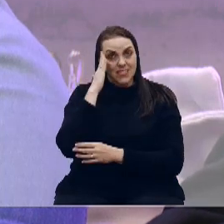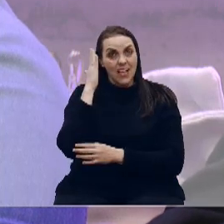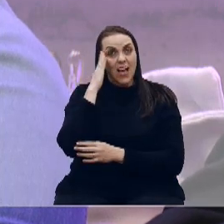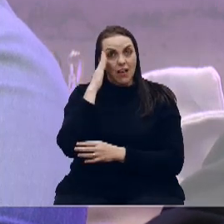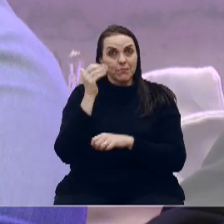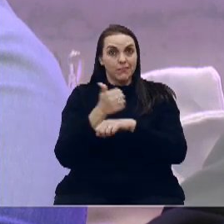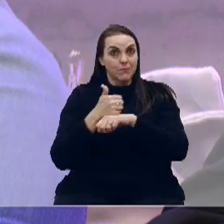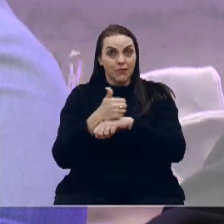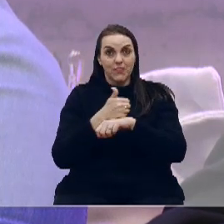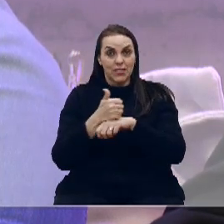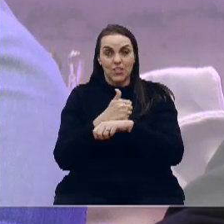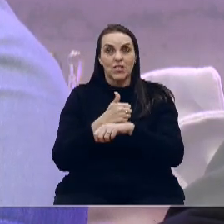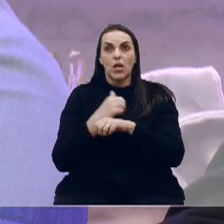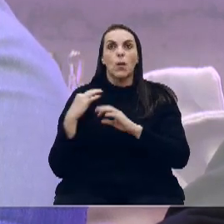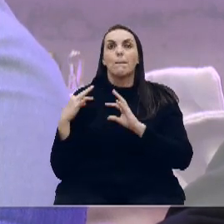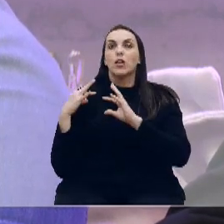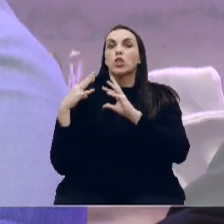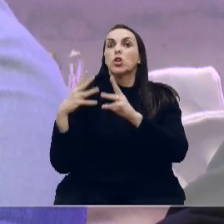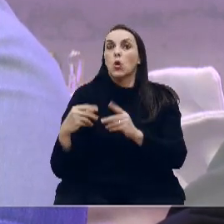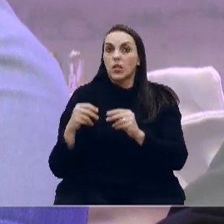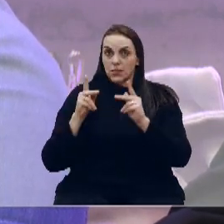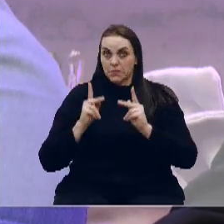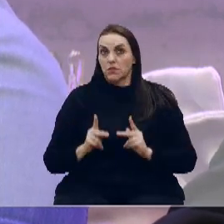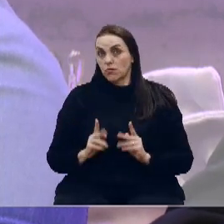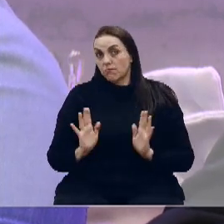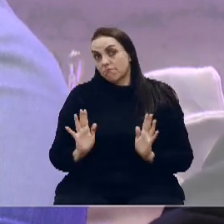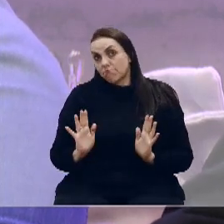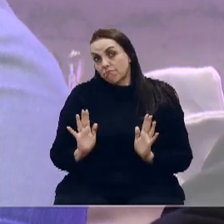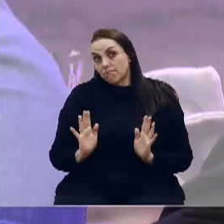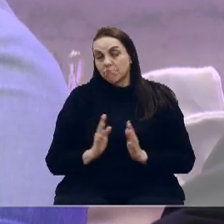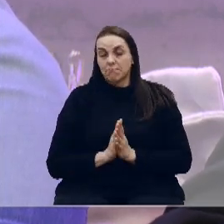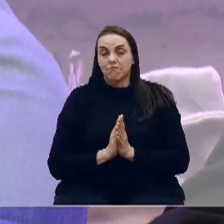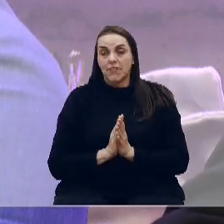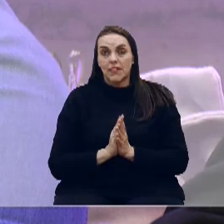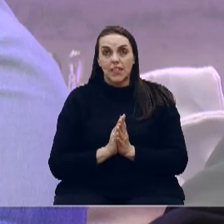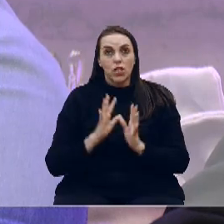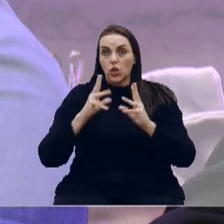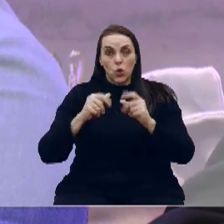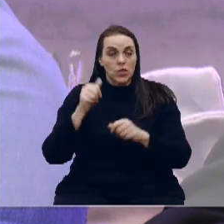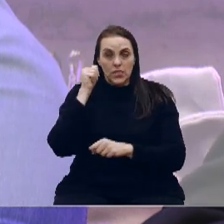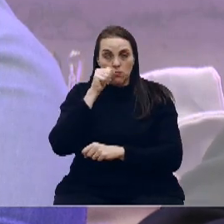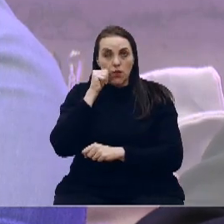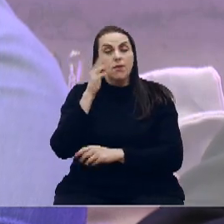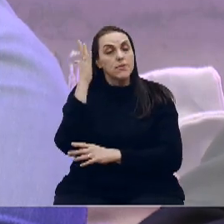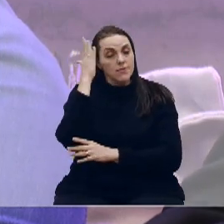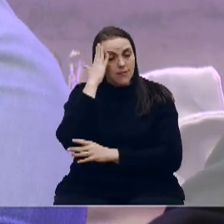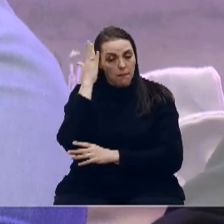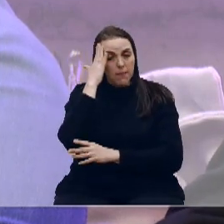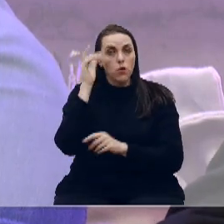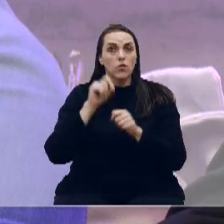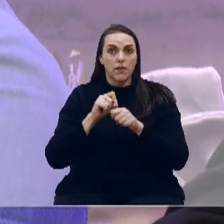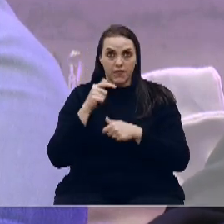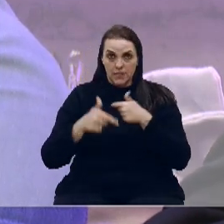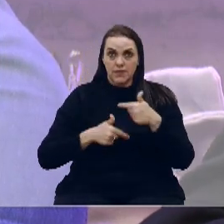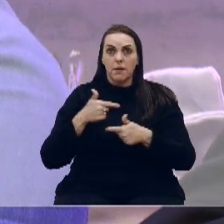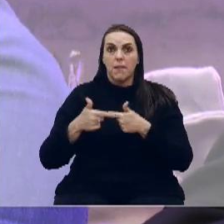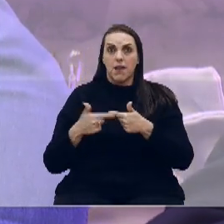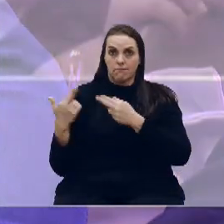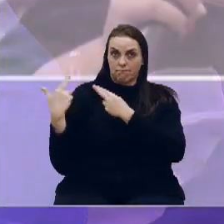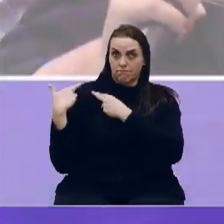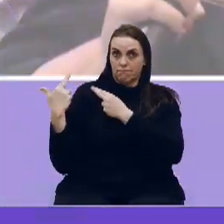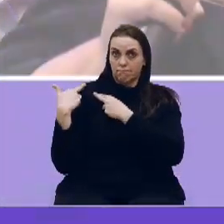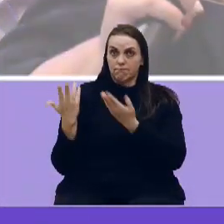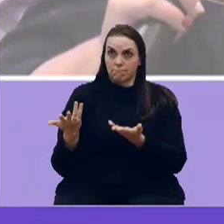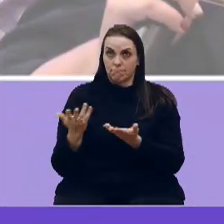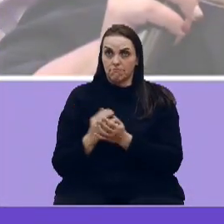profissões não é para todas também, né? Sim. Tu tem que saber o que tu tá fazendo ali. Assim, aquela questão que a gente comentou, nem é por